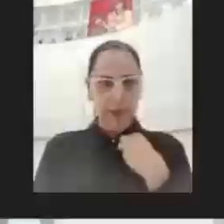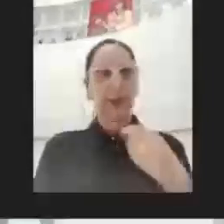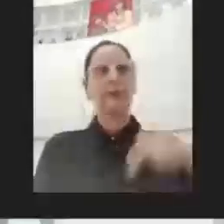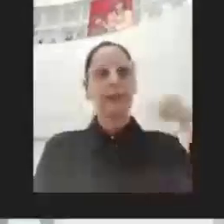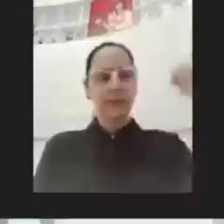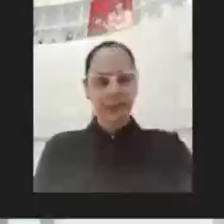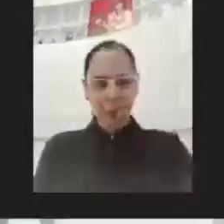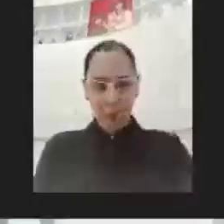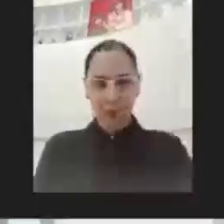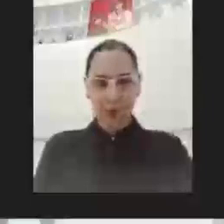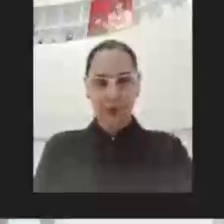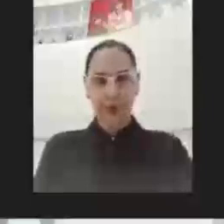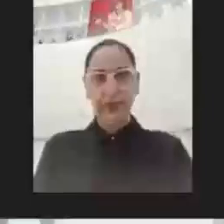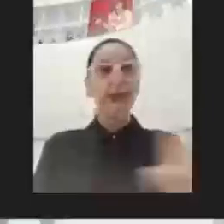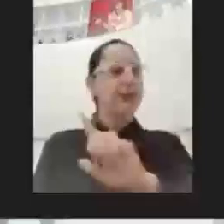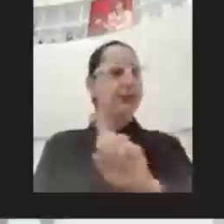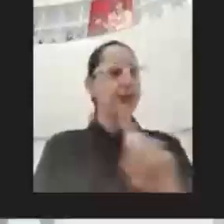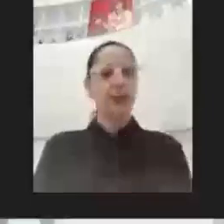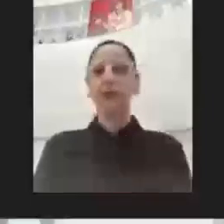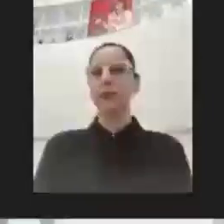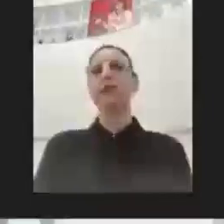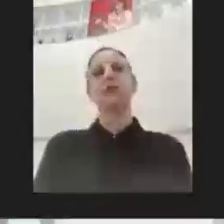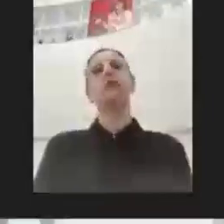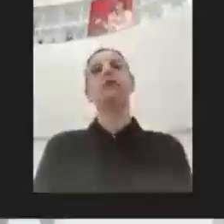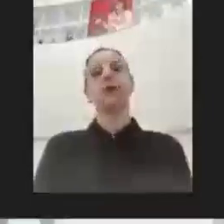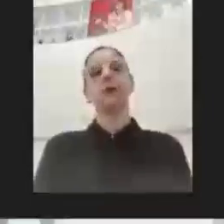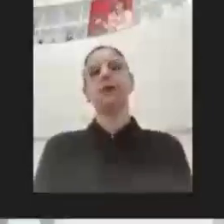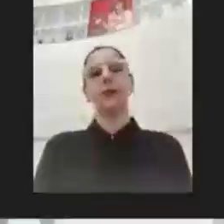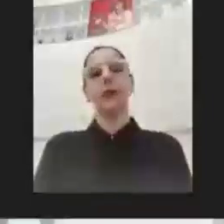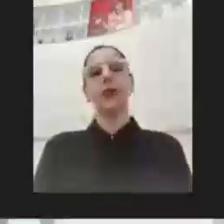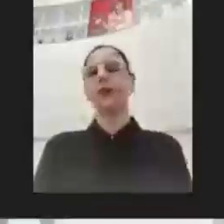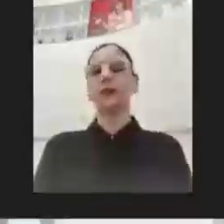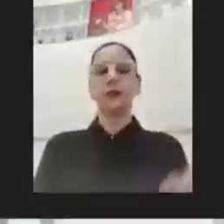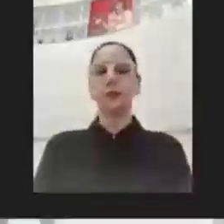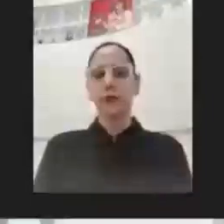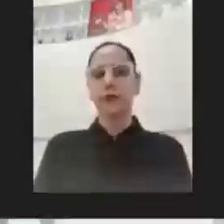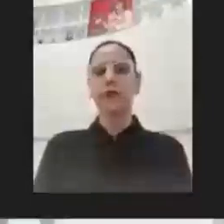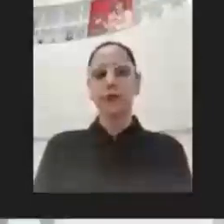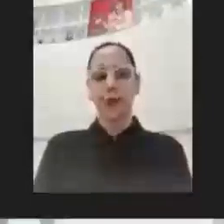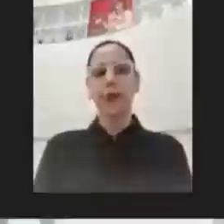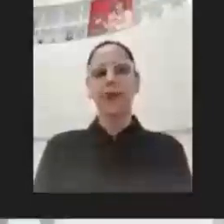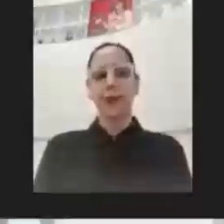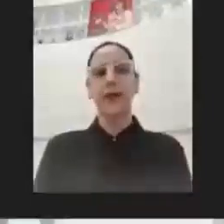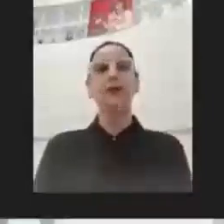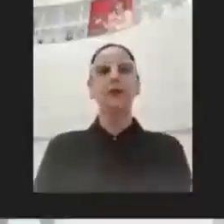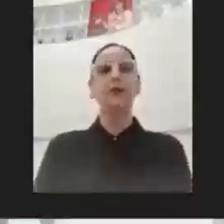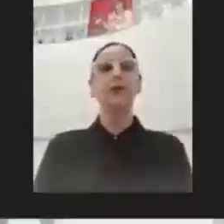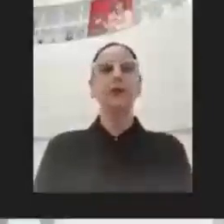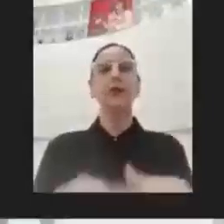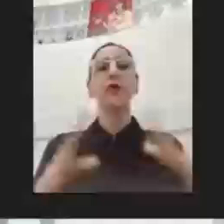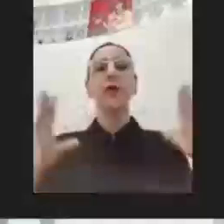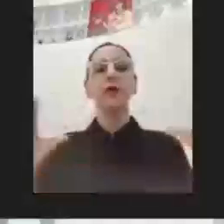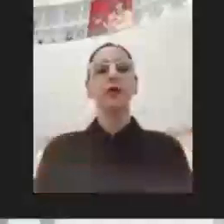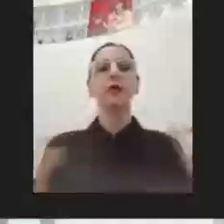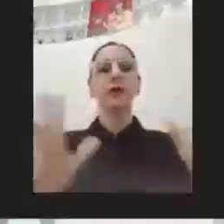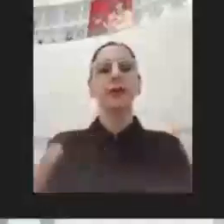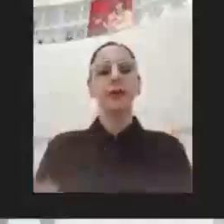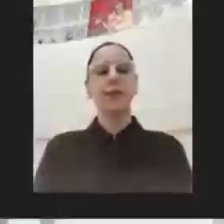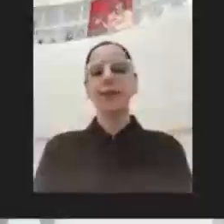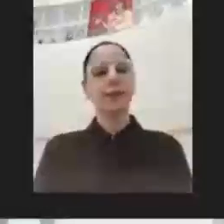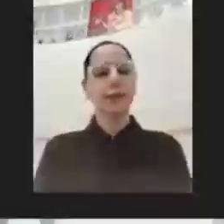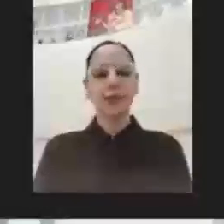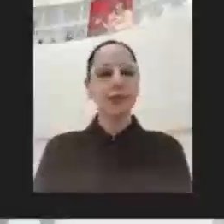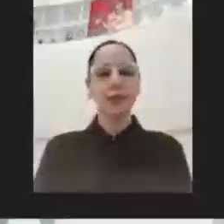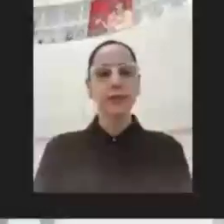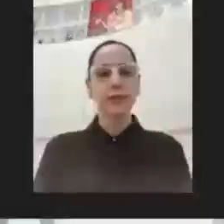dá segurança para ti, vai trazer um bom resultado, que nem sempre é 100% amamentar, isso não existe, tá? Na internet, quando dizem